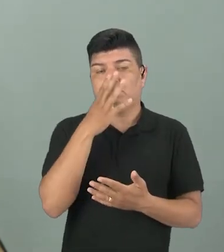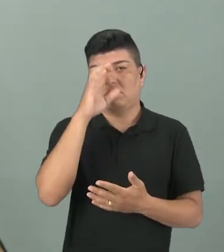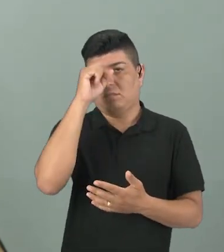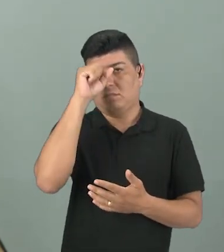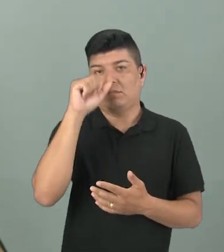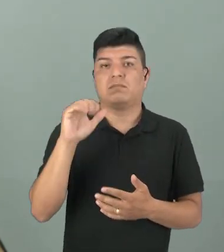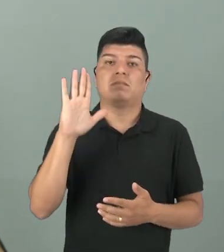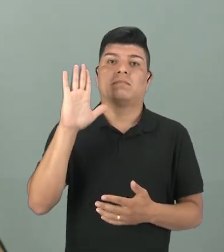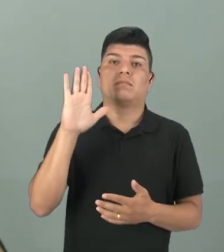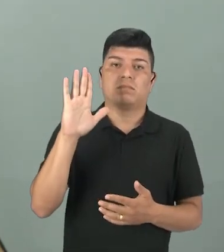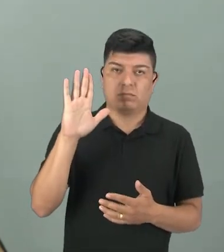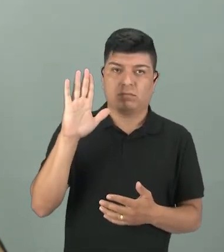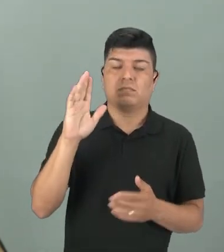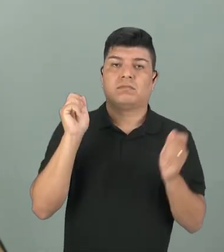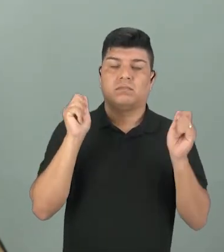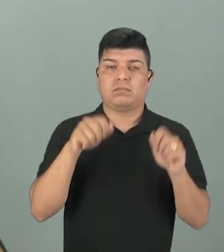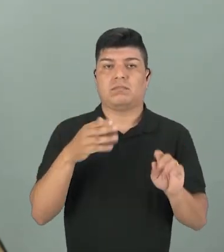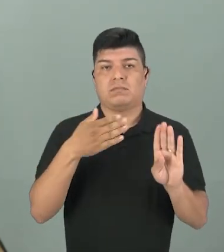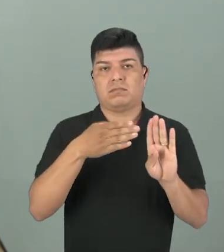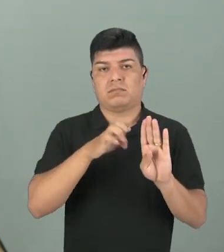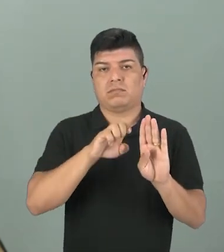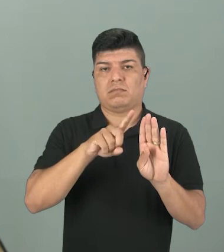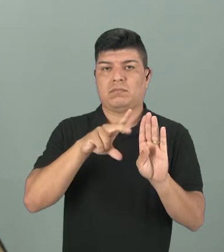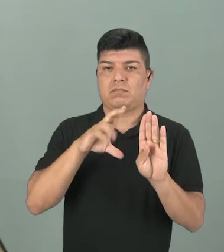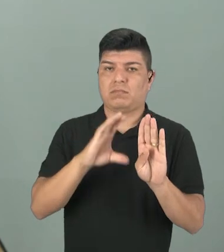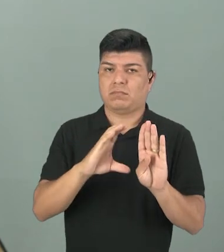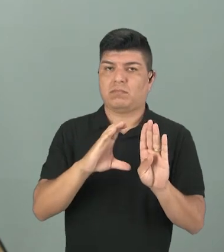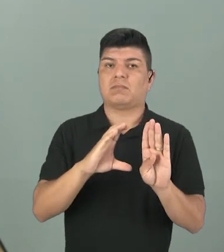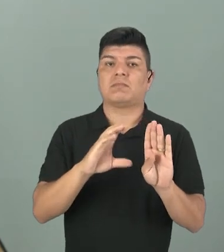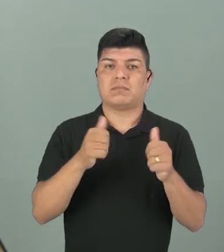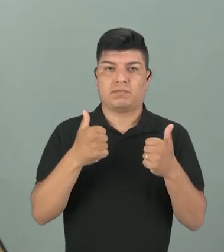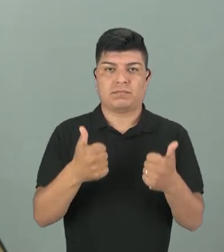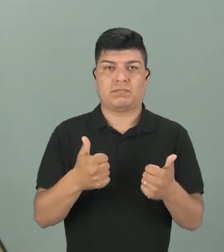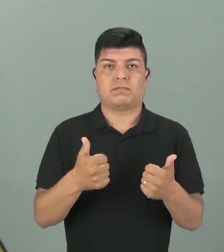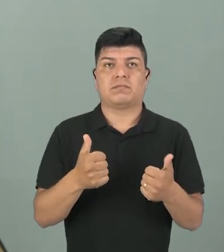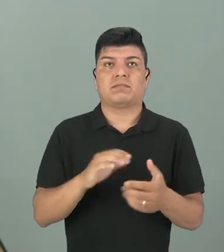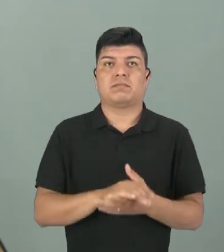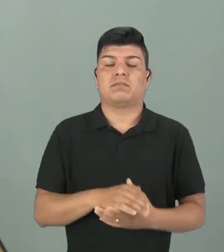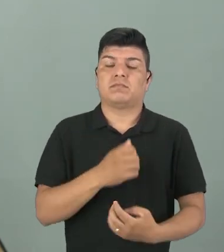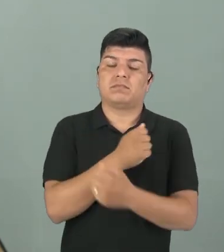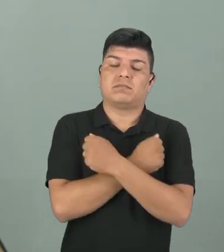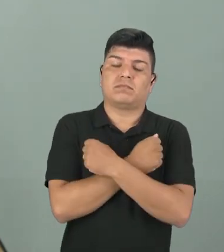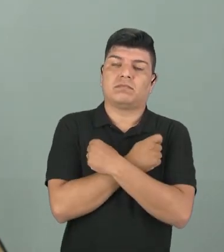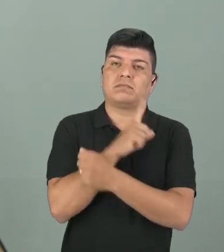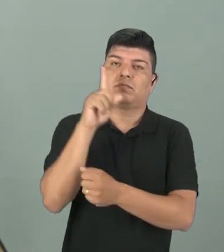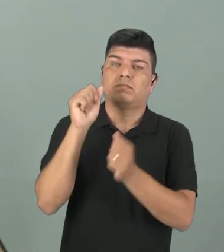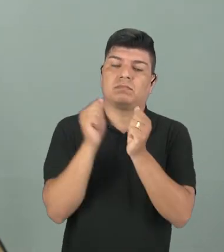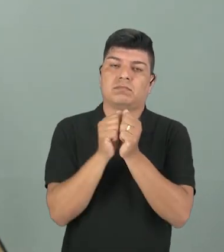aprender um pouquinho mais, vocês podem acessar a plataforma Eduque, certo? Um grande